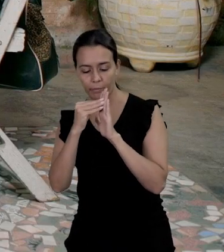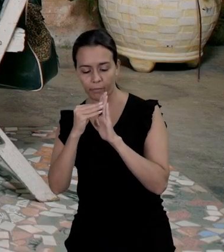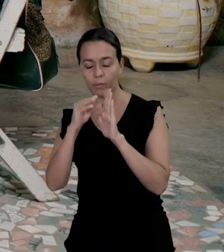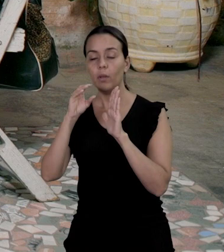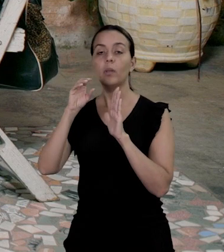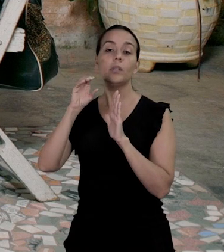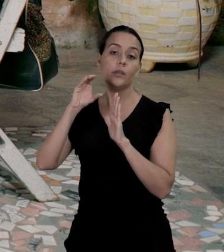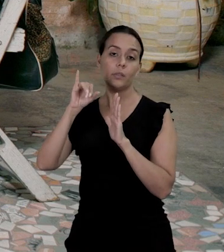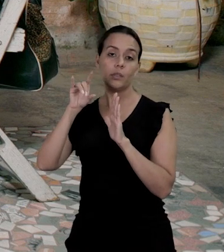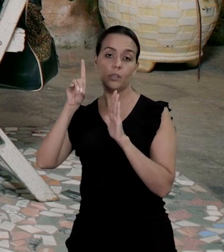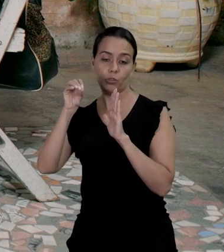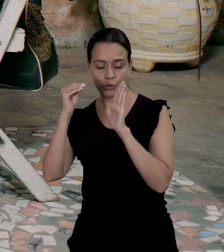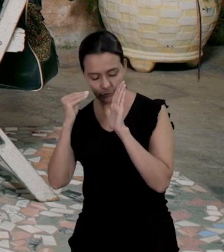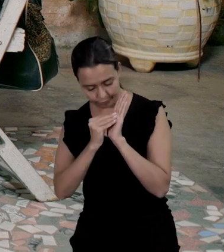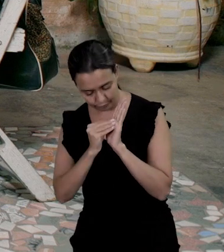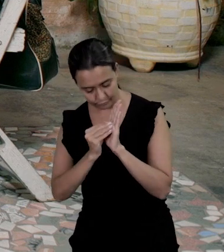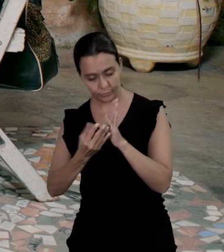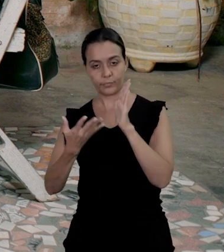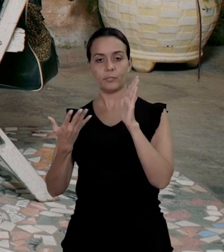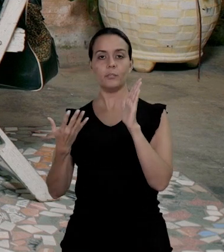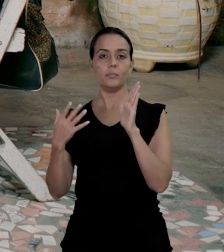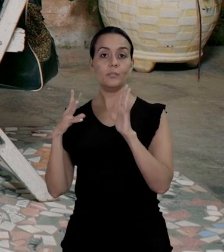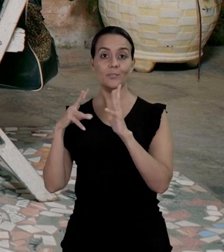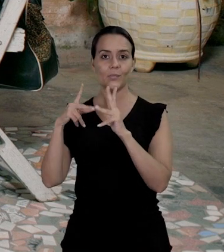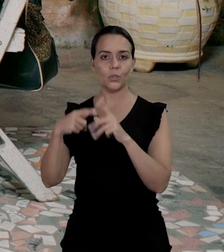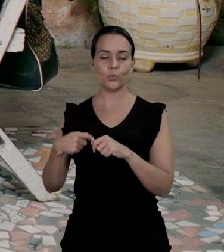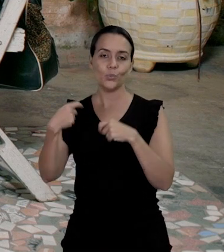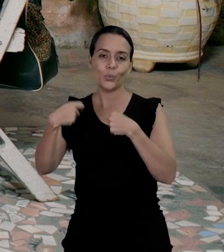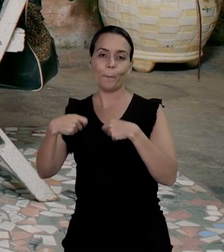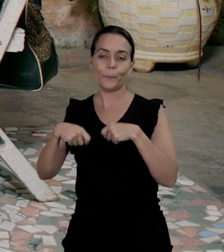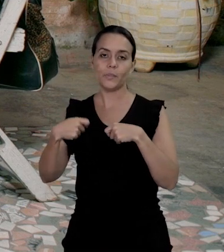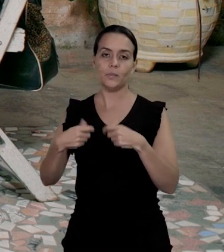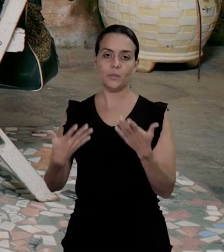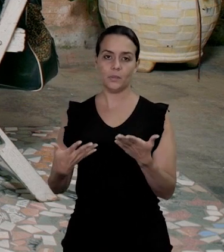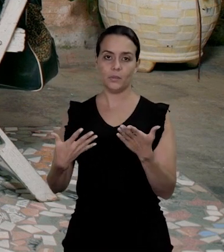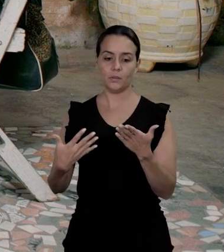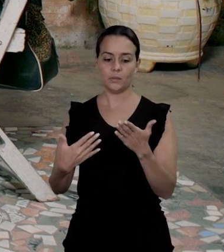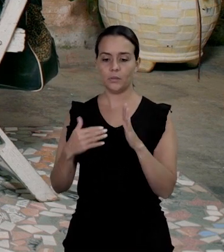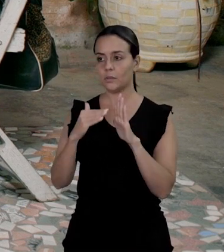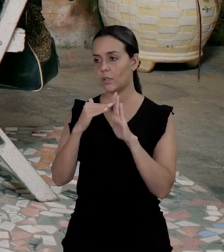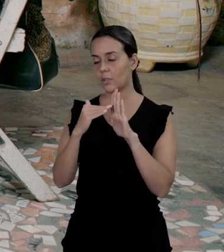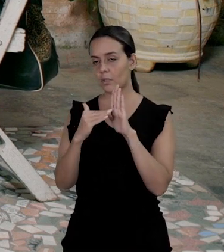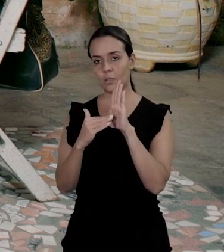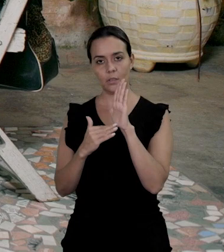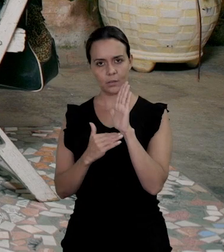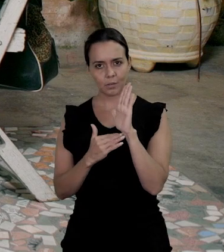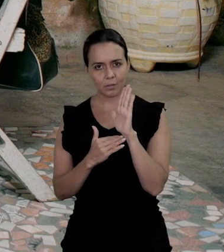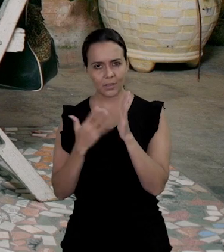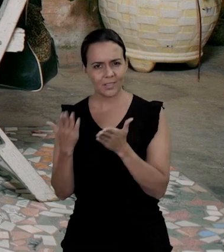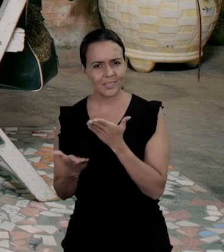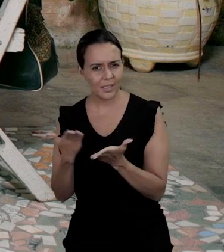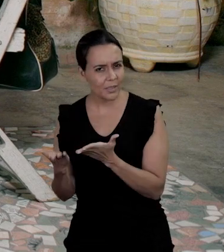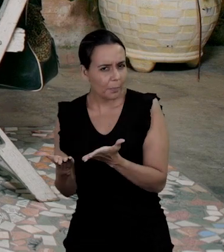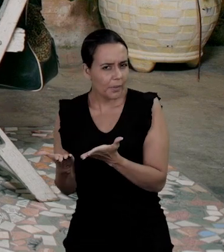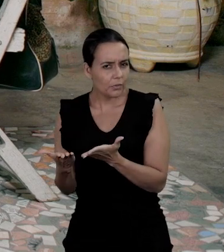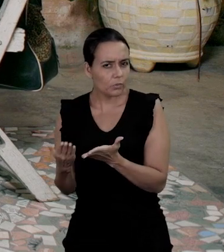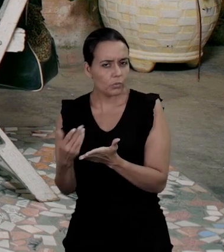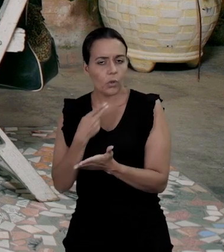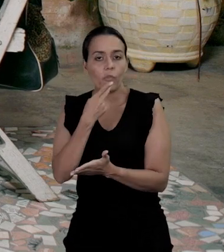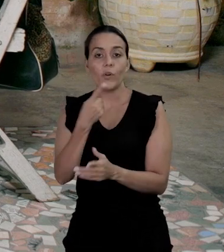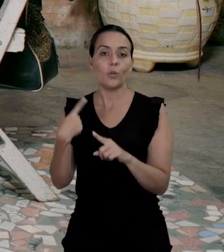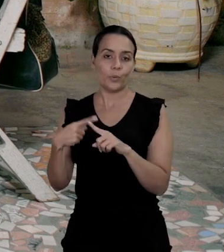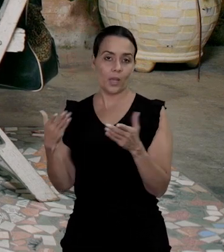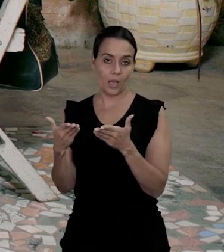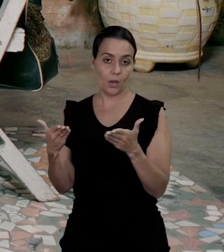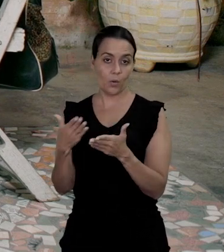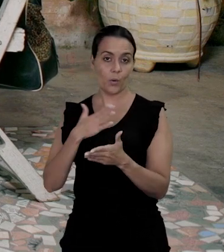Então, assim, quão é importante essa categorização, mas também não categorizar, não vai assegurar esse tratamento. Digo